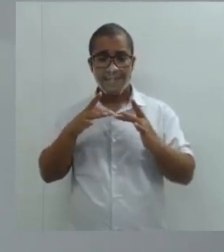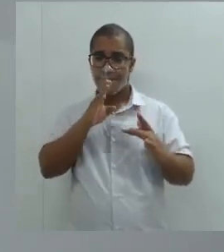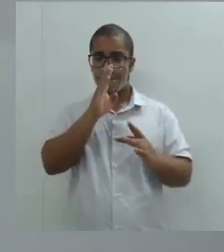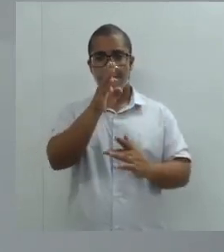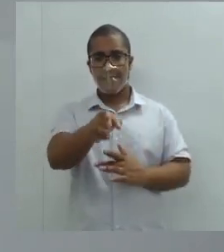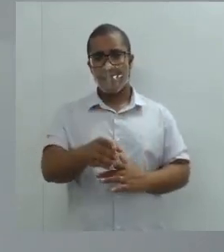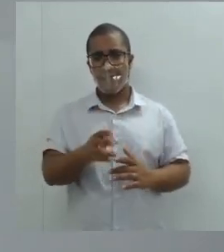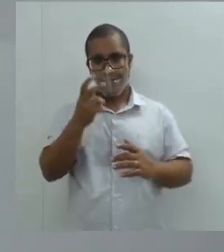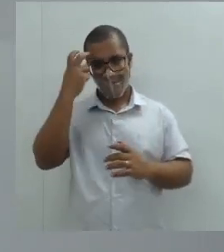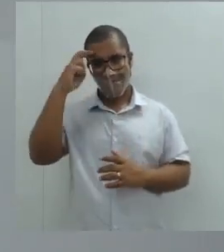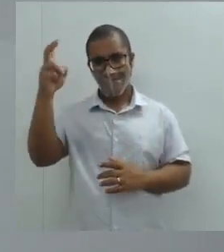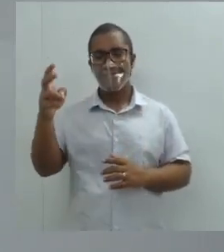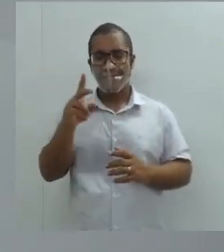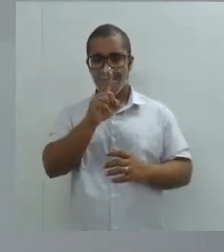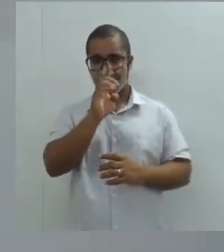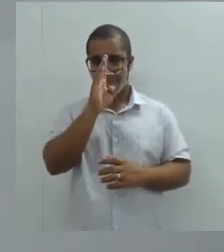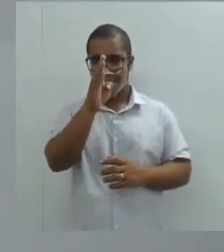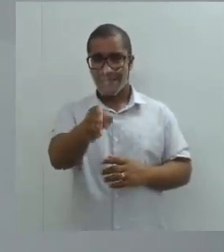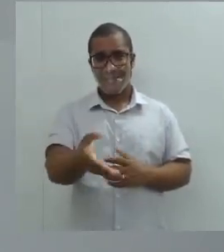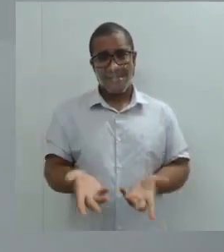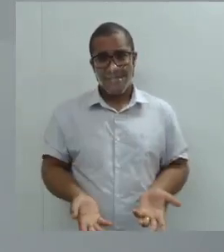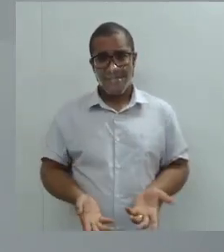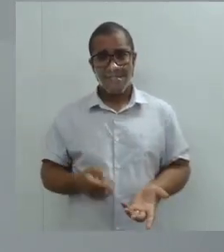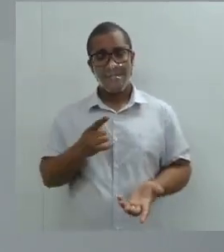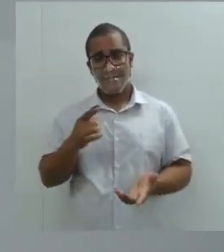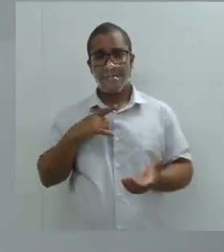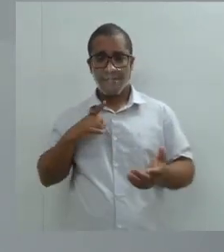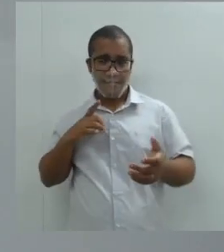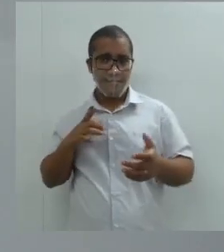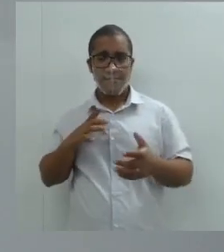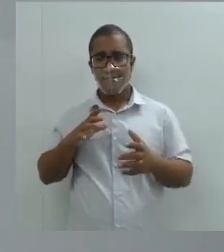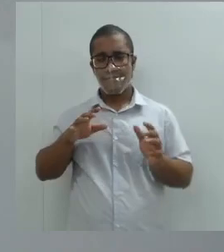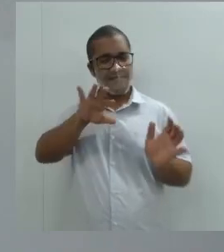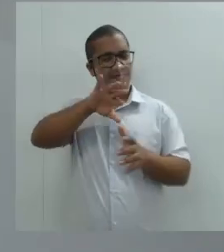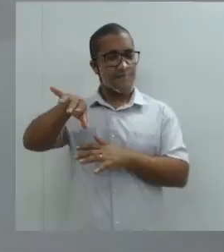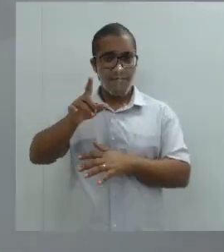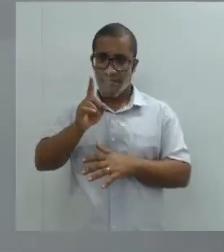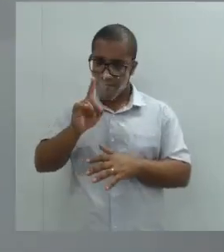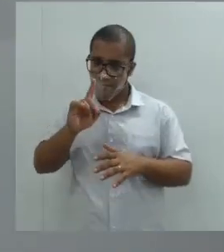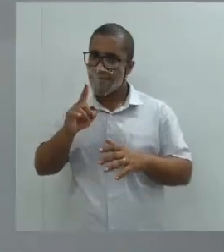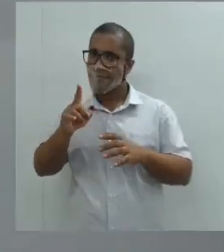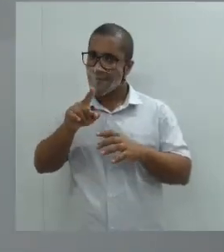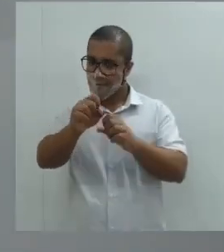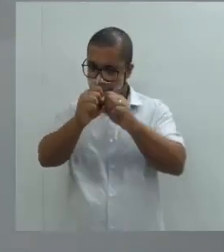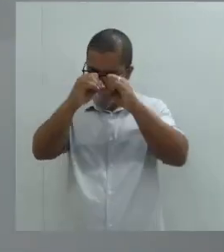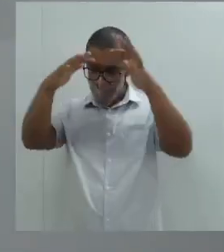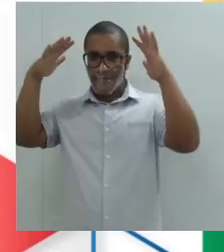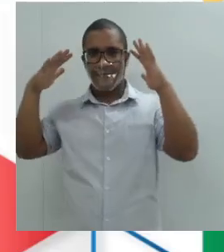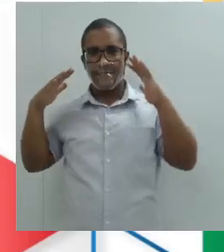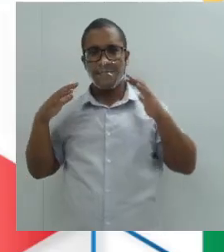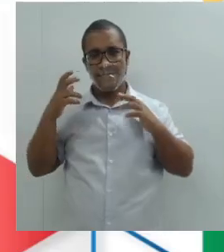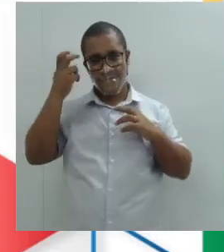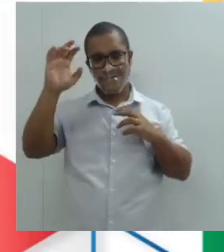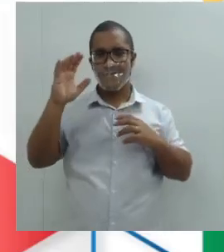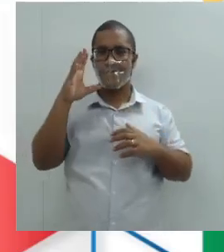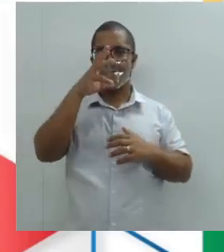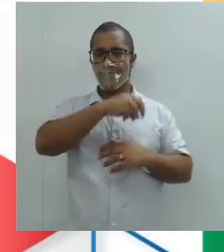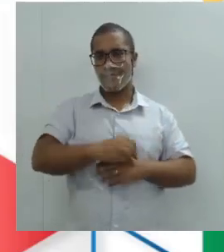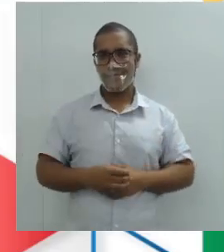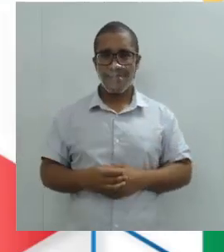E aí é o que eu digo, né? Entre nessa cultura, porque a nossa cultura é muito bonita, tá bom? Vem para aqui para o